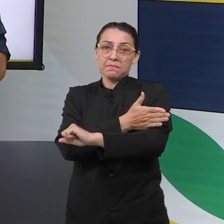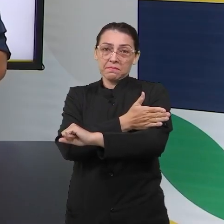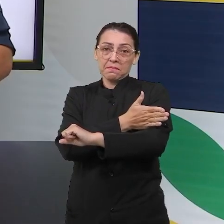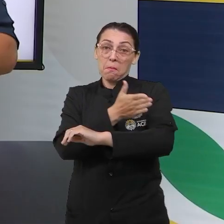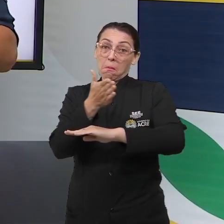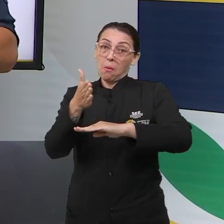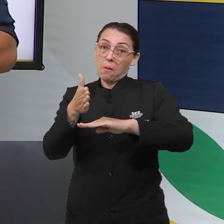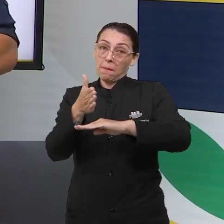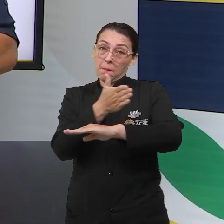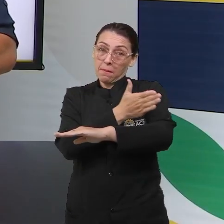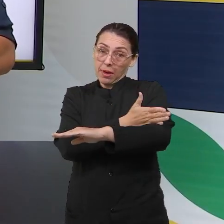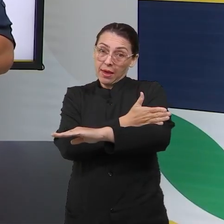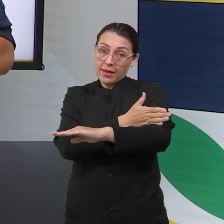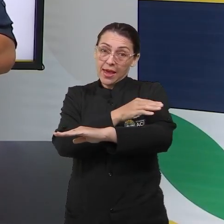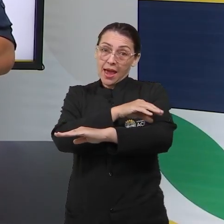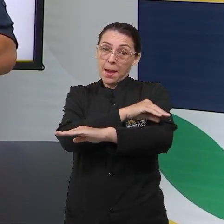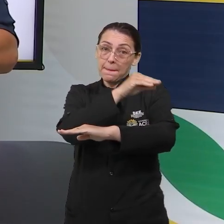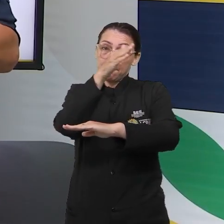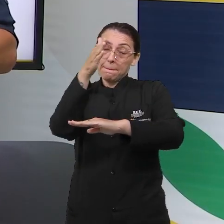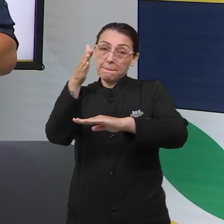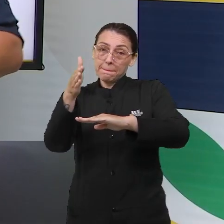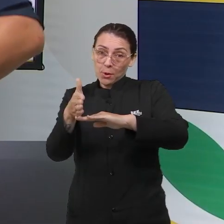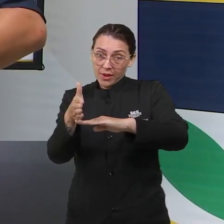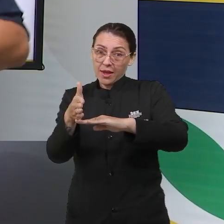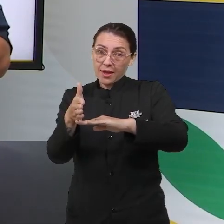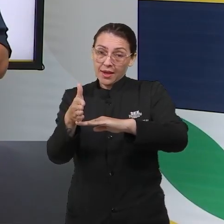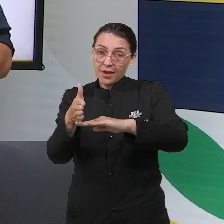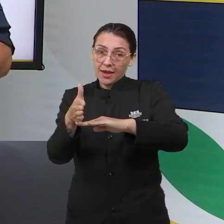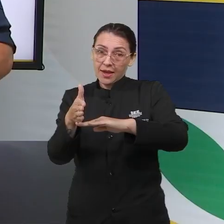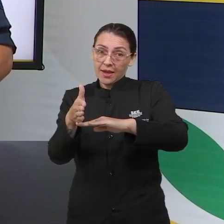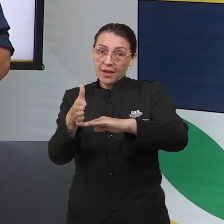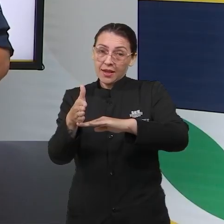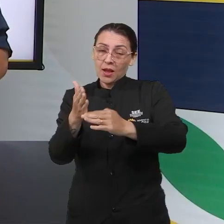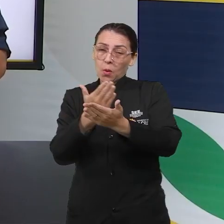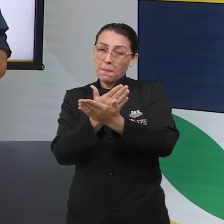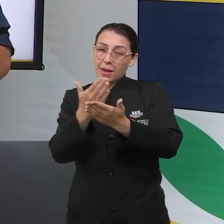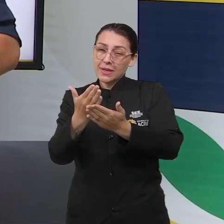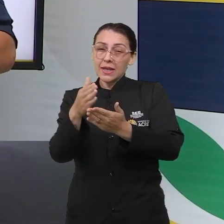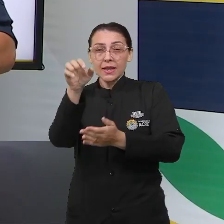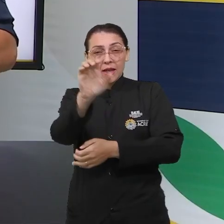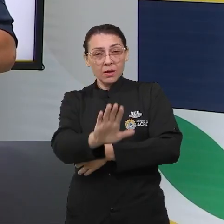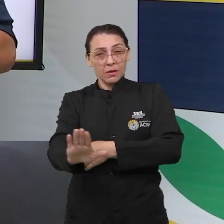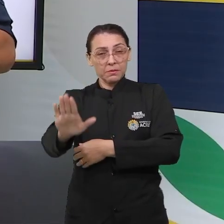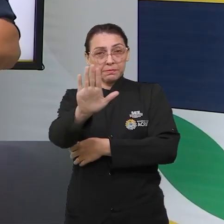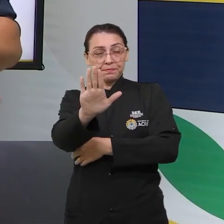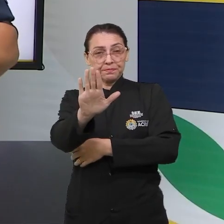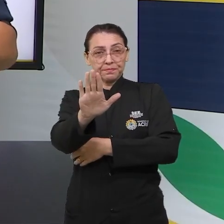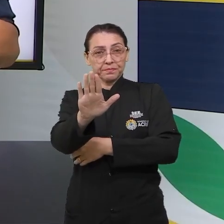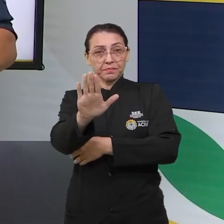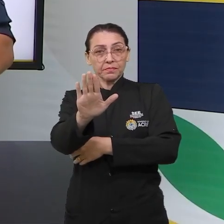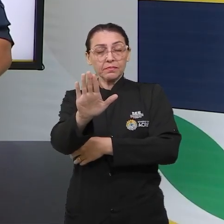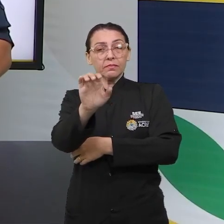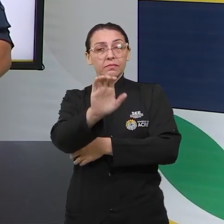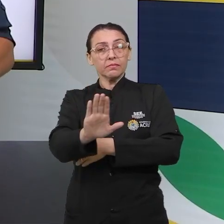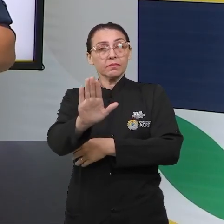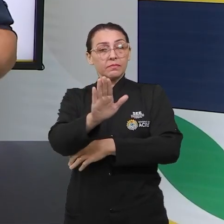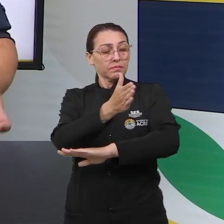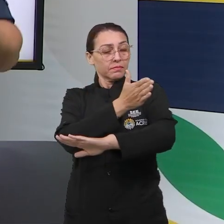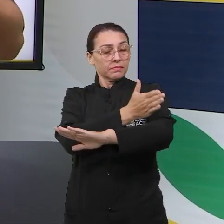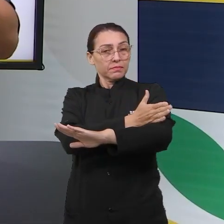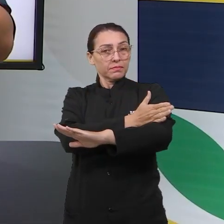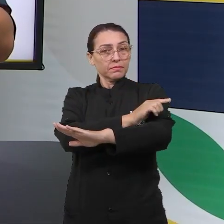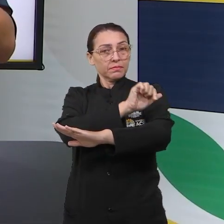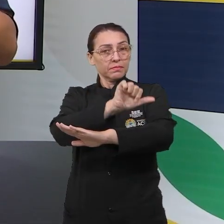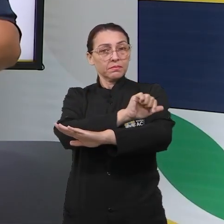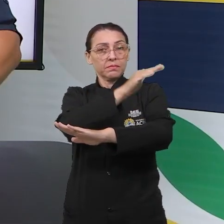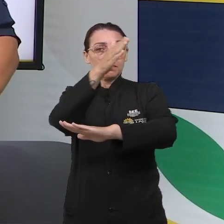Moderna. A partir daqui nós temos a Idade Moderna iniciando na Europa. A Europa sai da Idade Média e